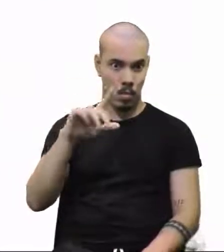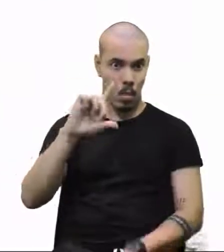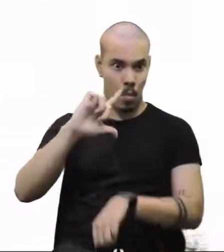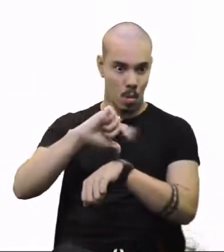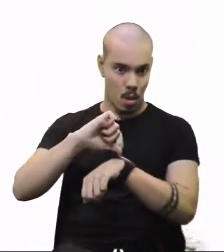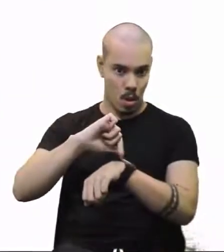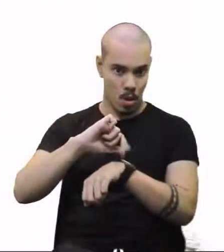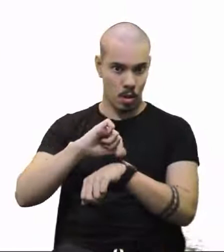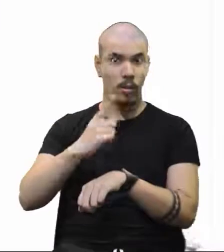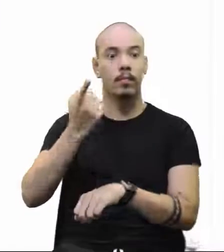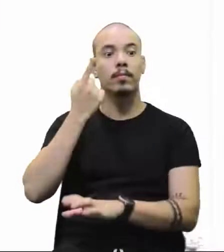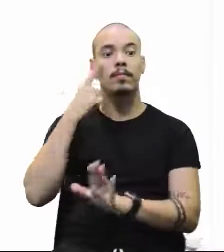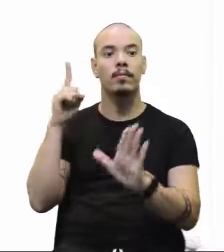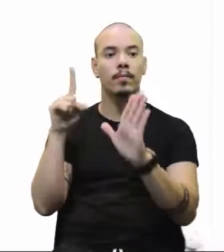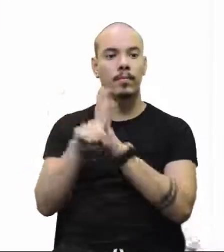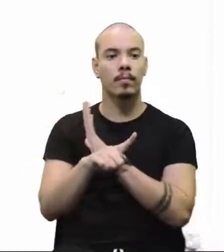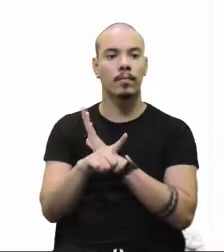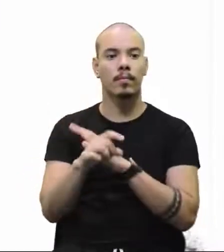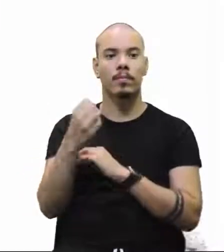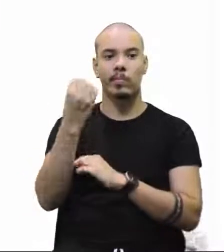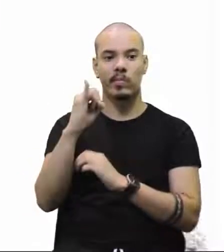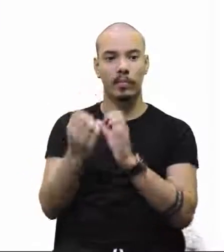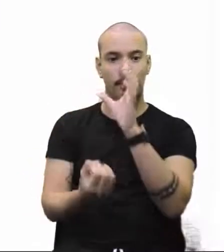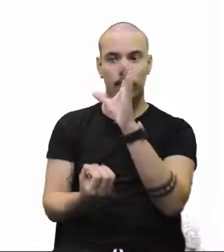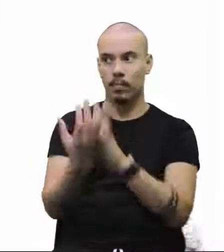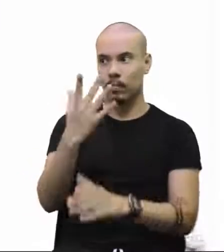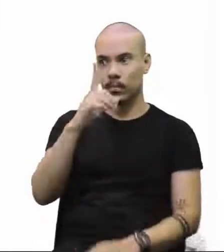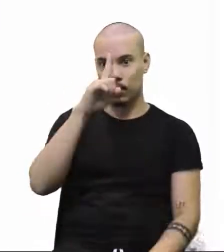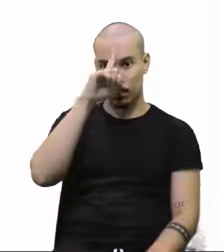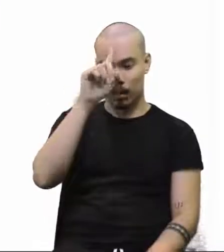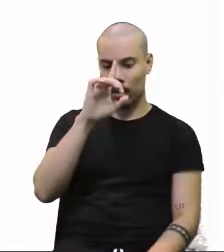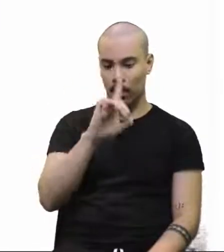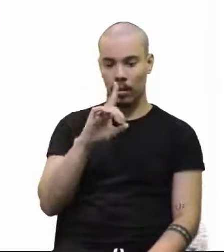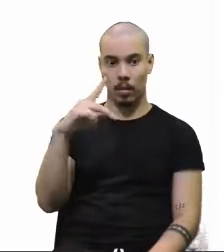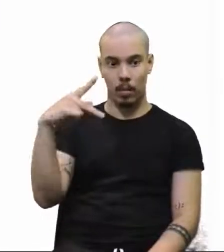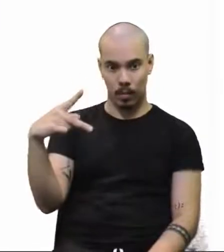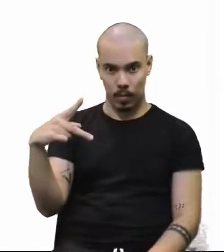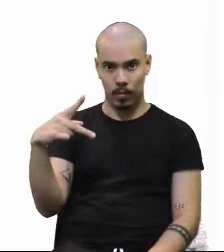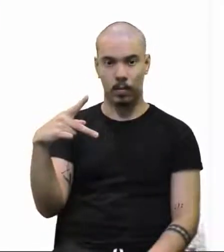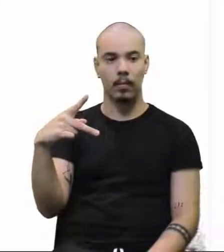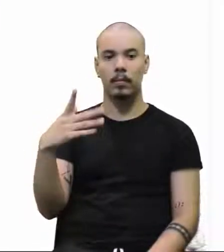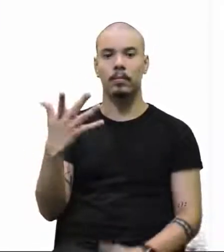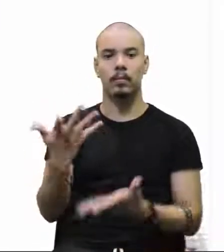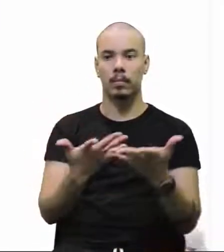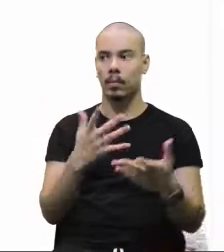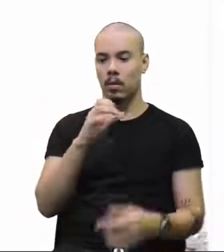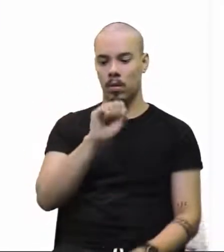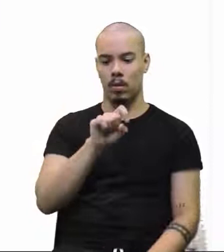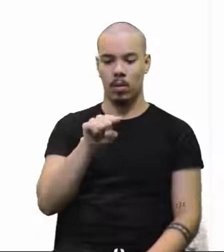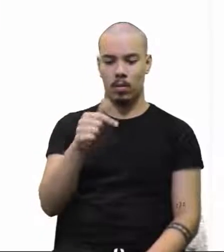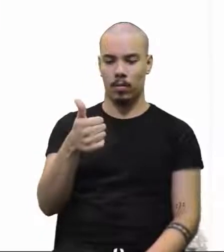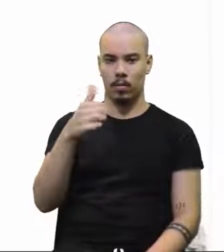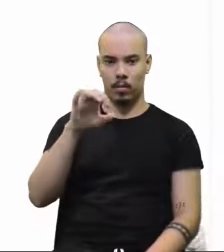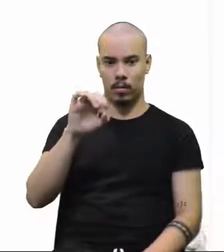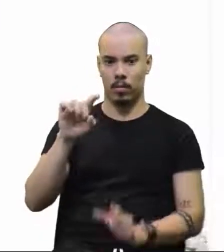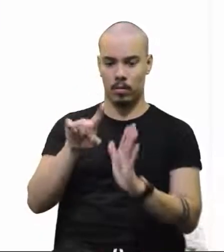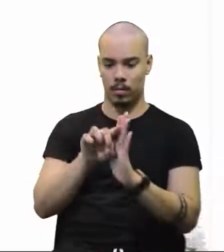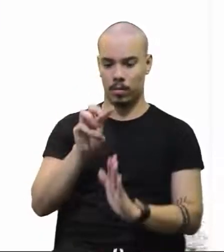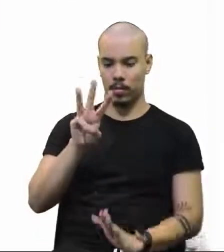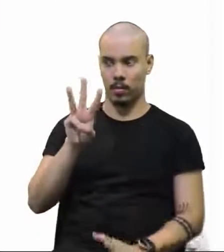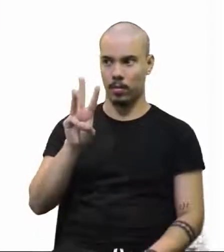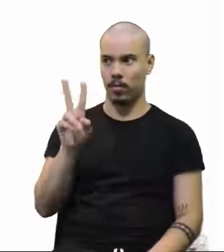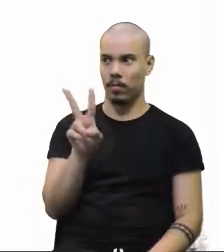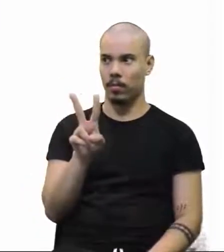né? Isso. Então, sendo criada uma diferença de potencial, DDP, de 8 vezes 10 a menos